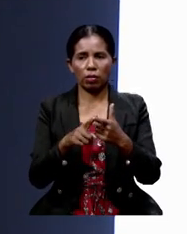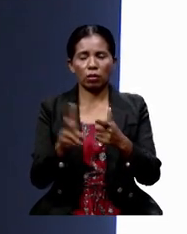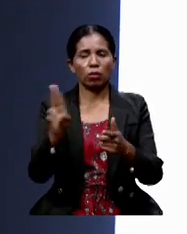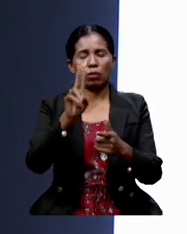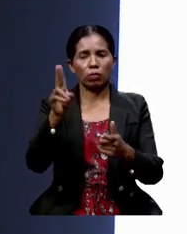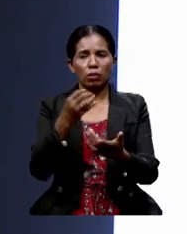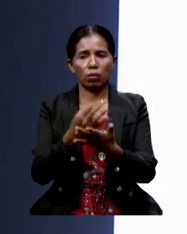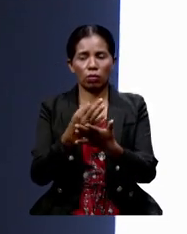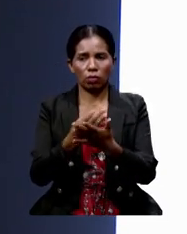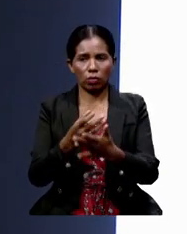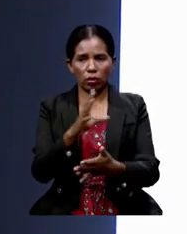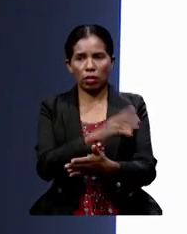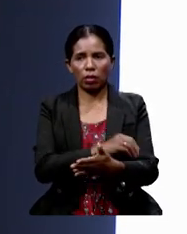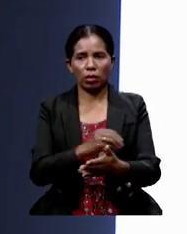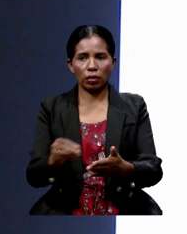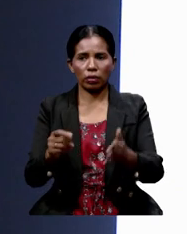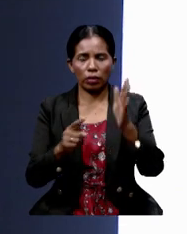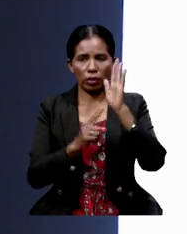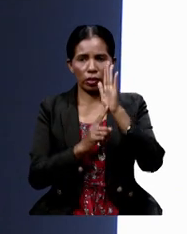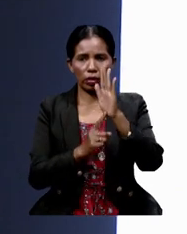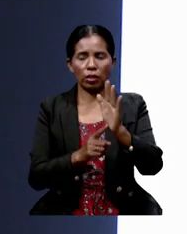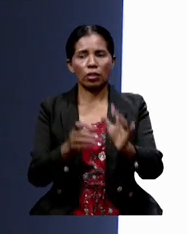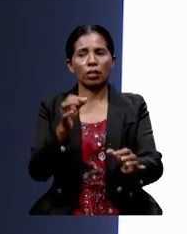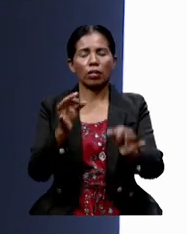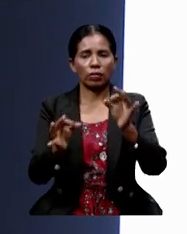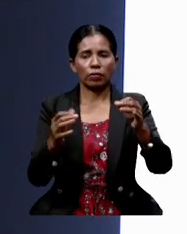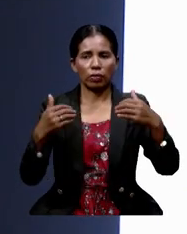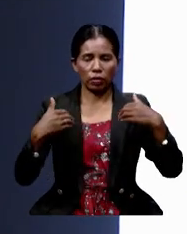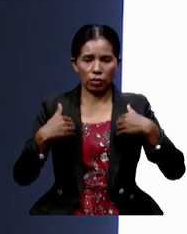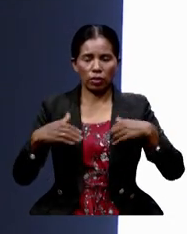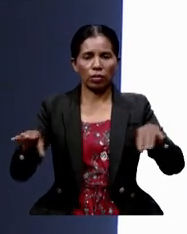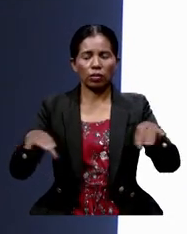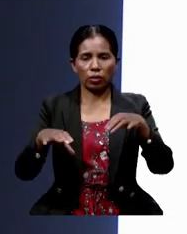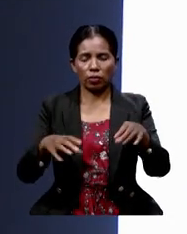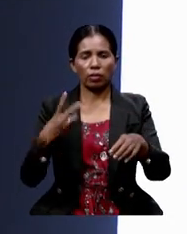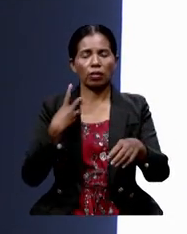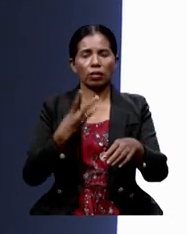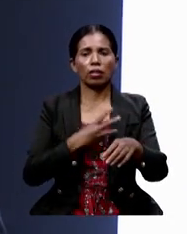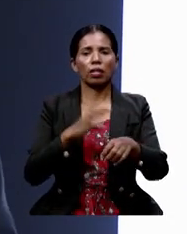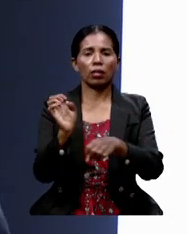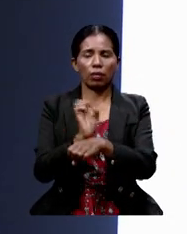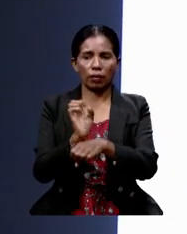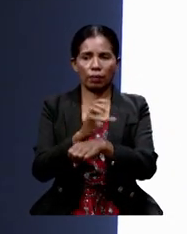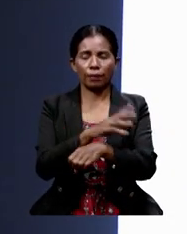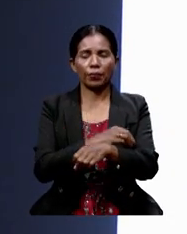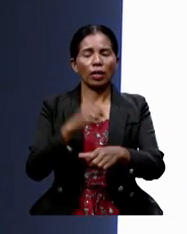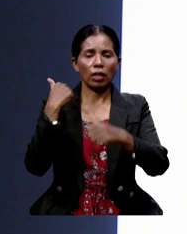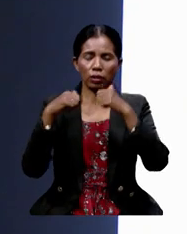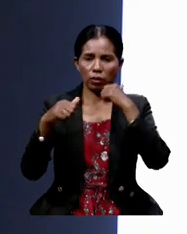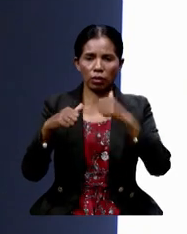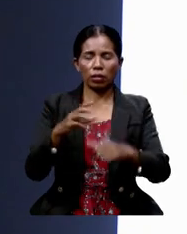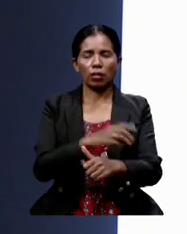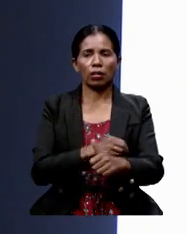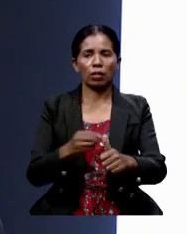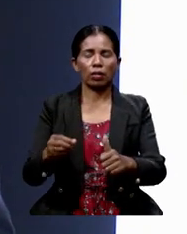Utilização de produtos seguros deve ser limitado, mas que irá para serviço seguro entre a economia. Atividades de sociedade